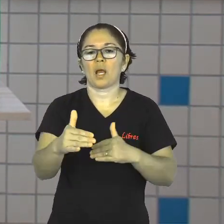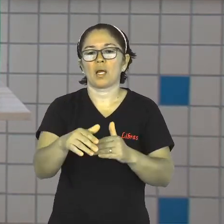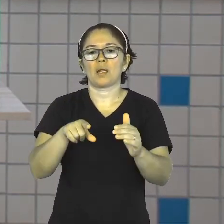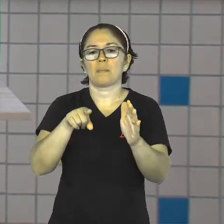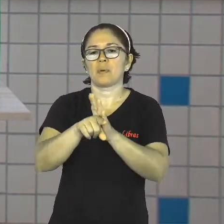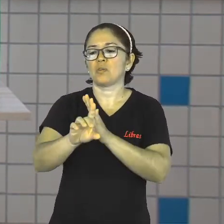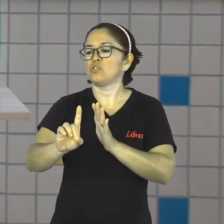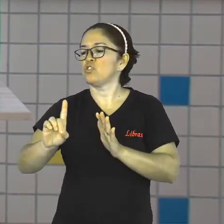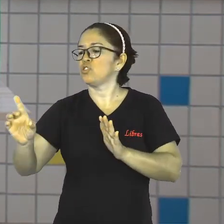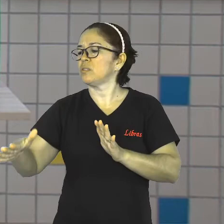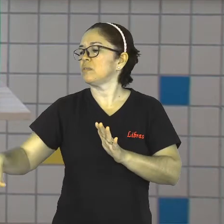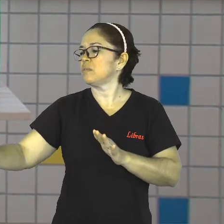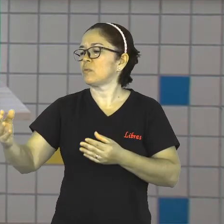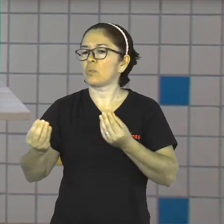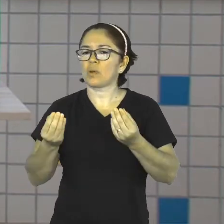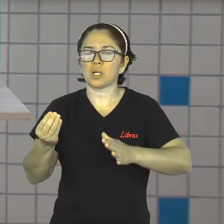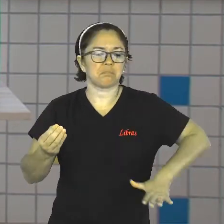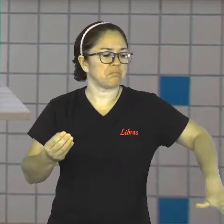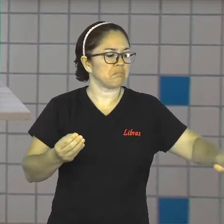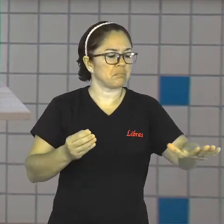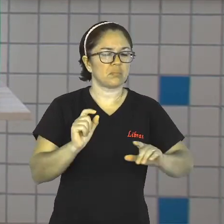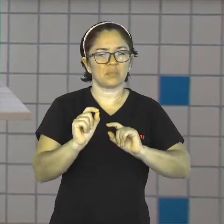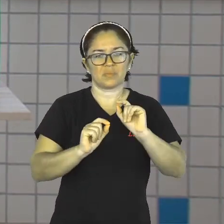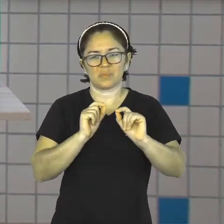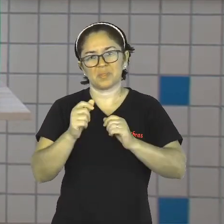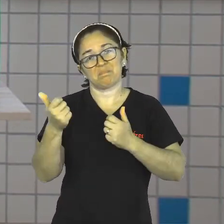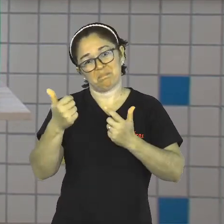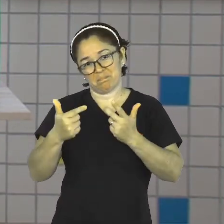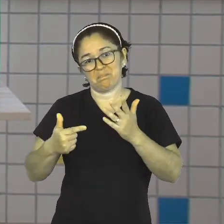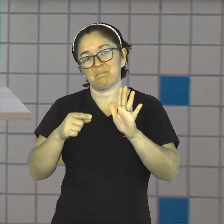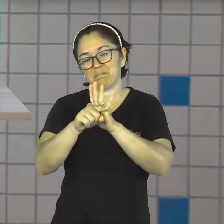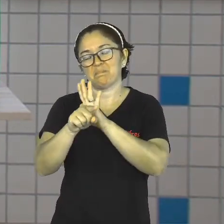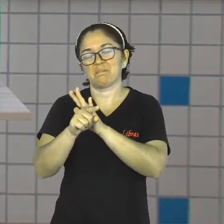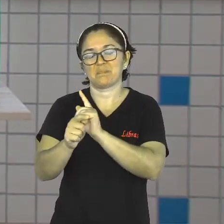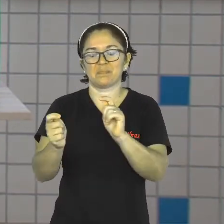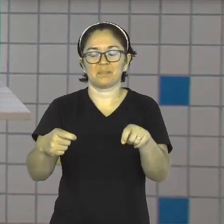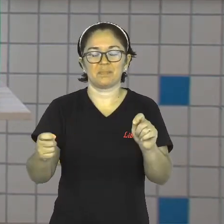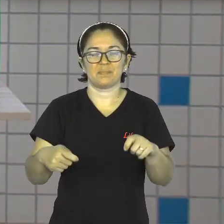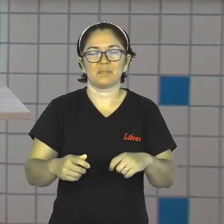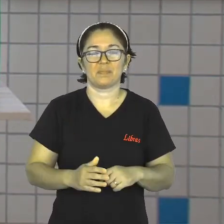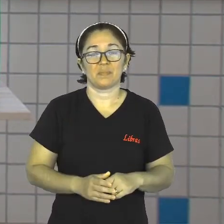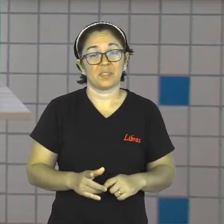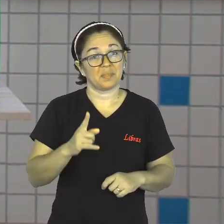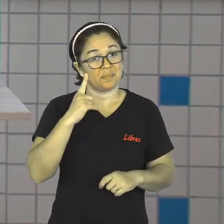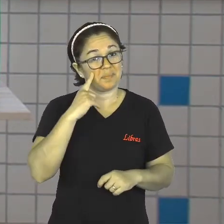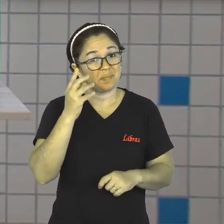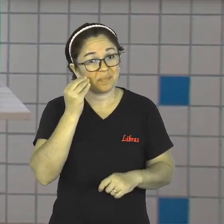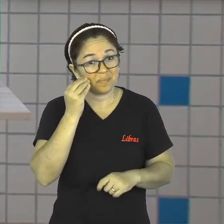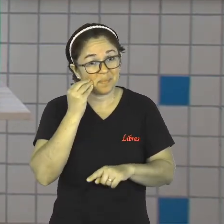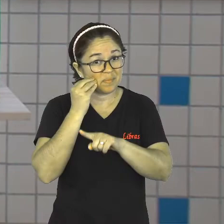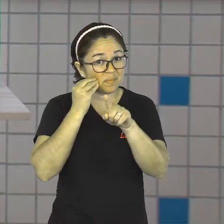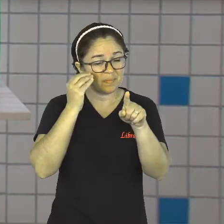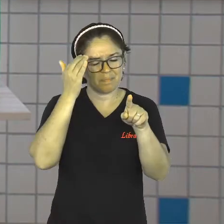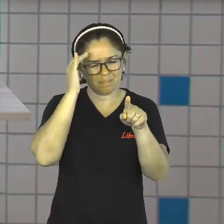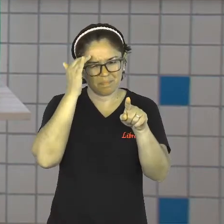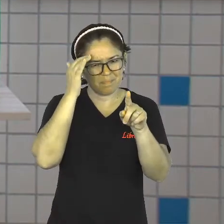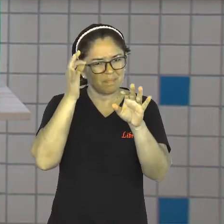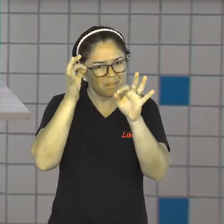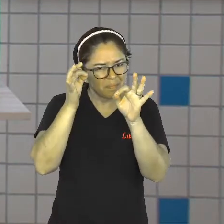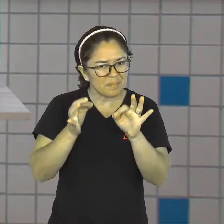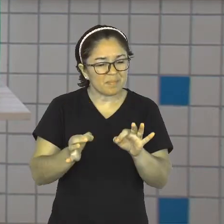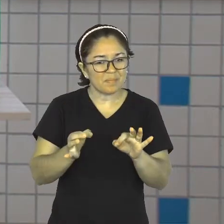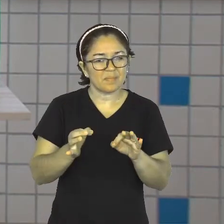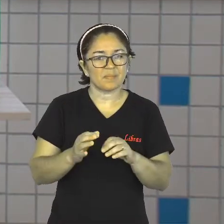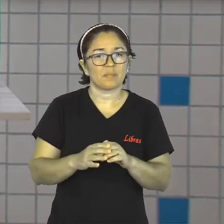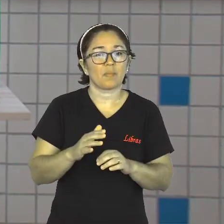esquerdo, enfim, inúmeras possibilidades. Para saber se vocês entenderam mesmo, eu trouxe uma